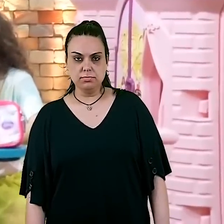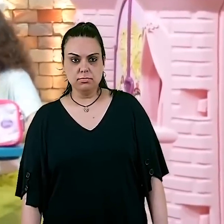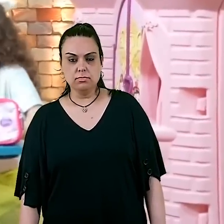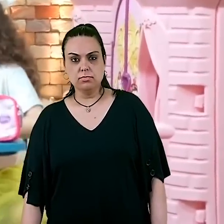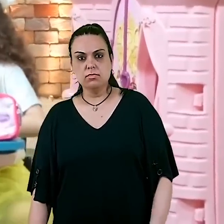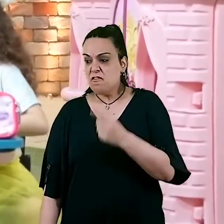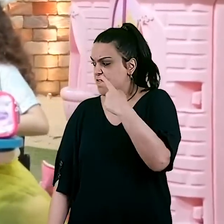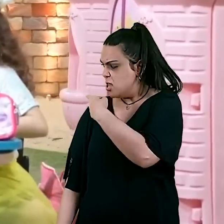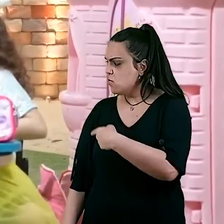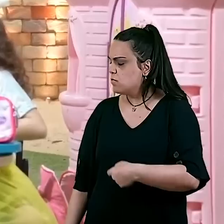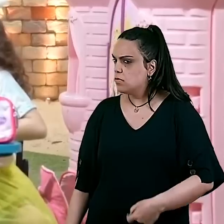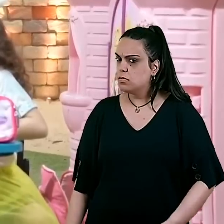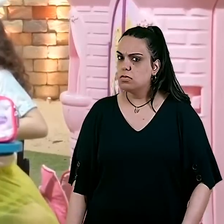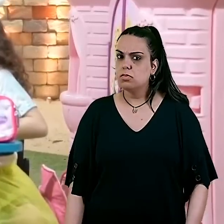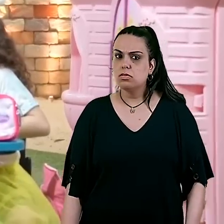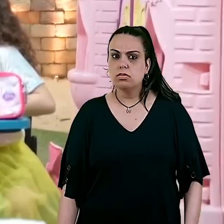Tá vendo?